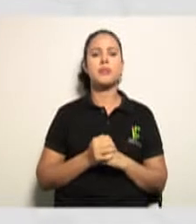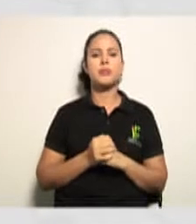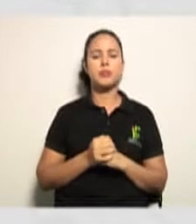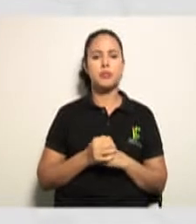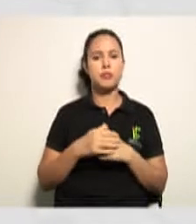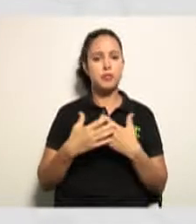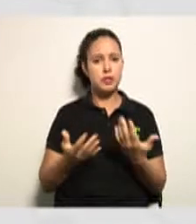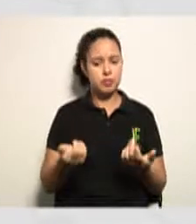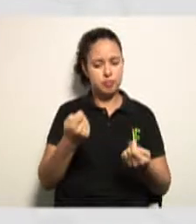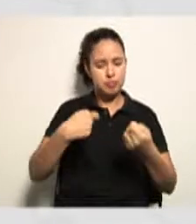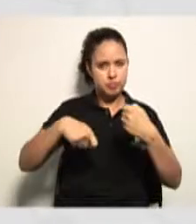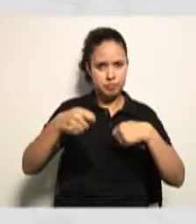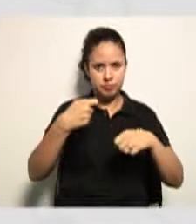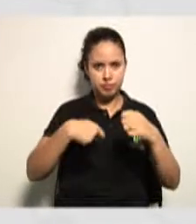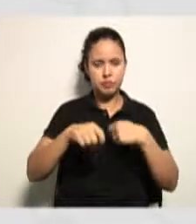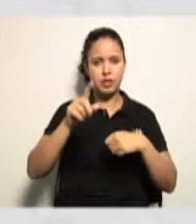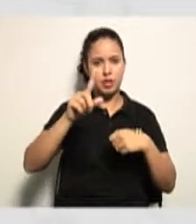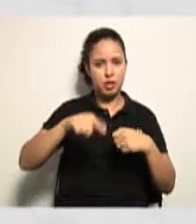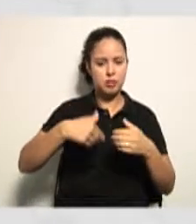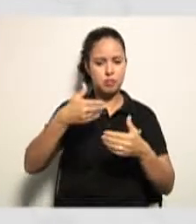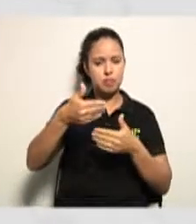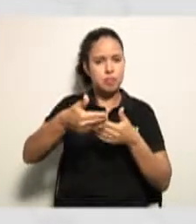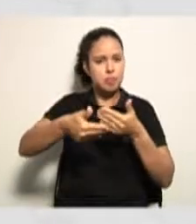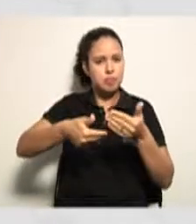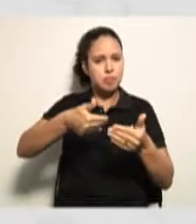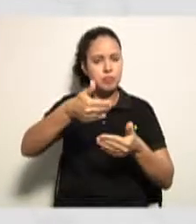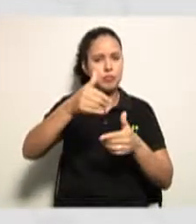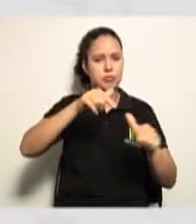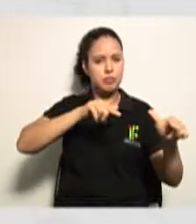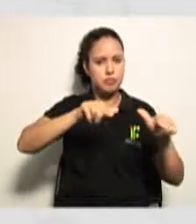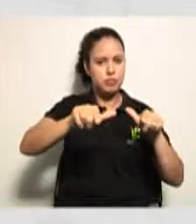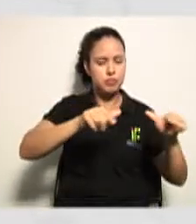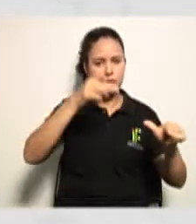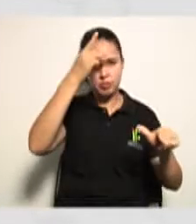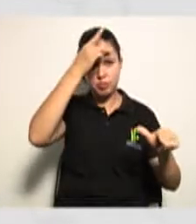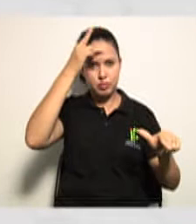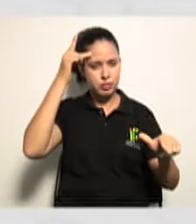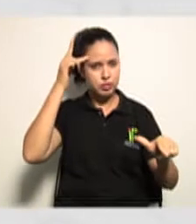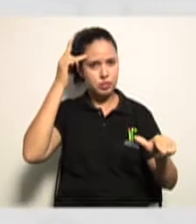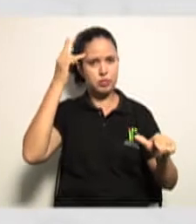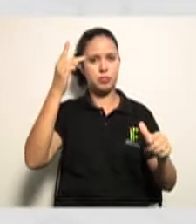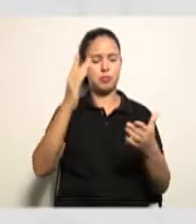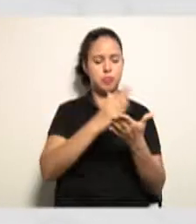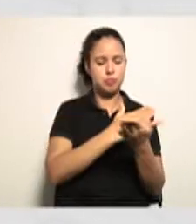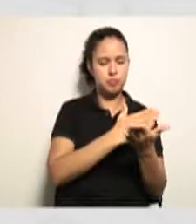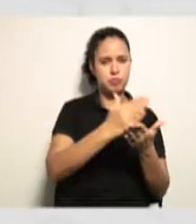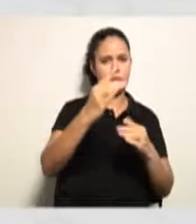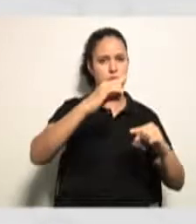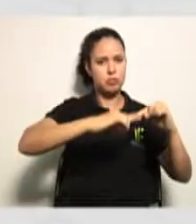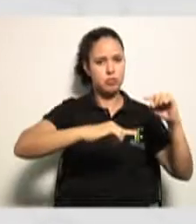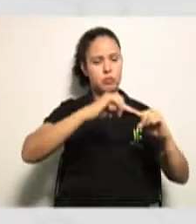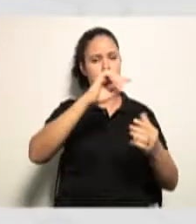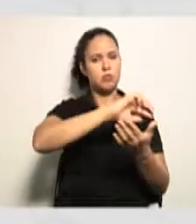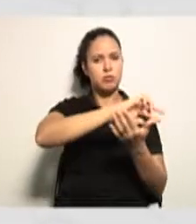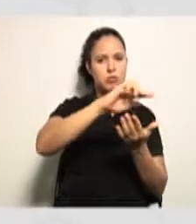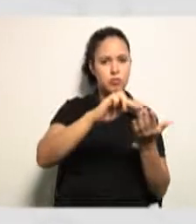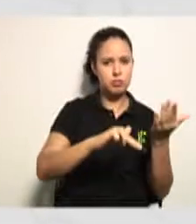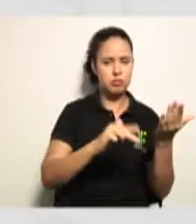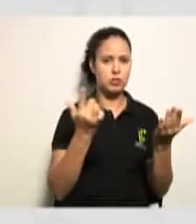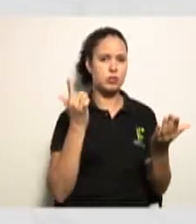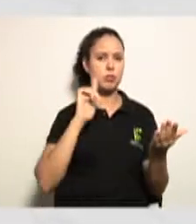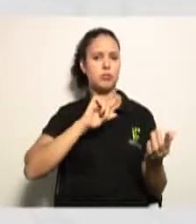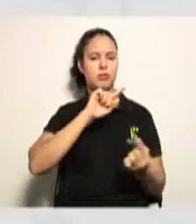A administração é o processo de trabalhar com pessoas e recursos para realizar